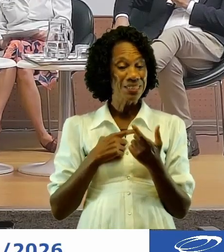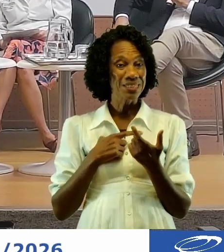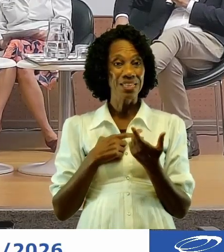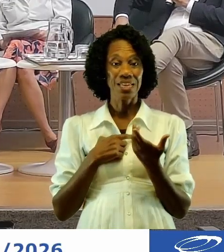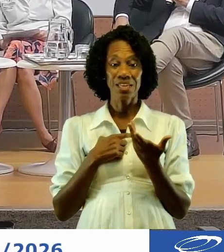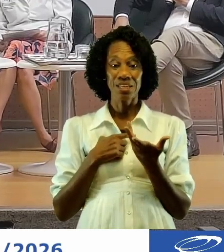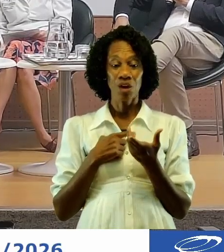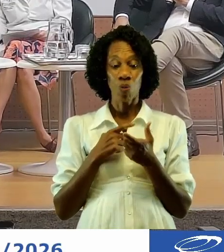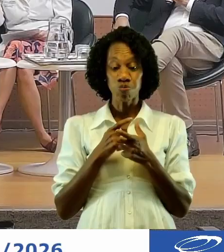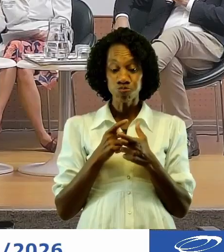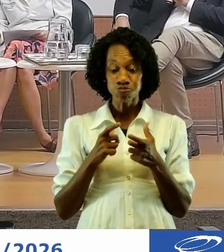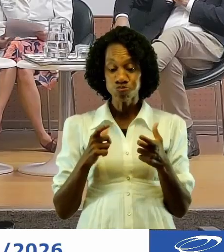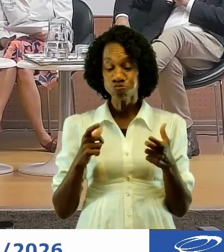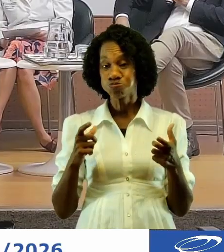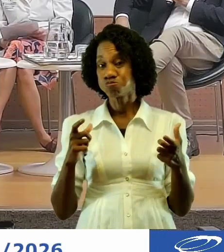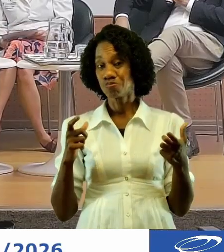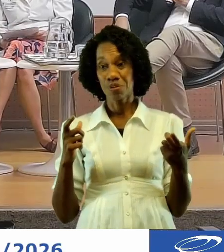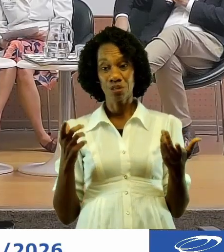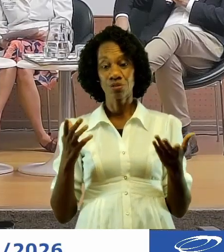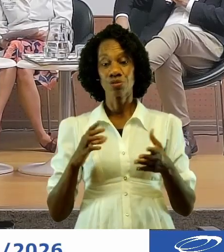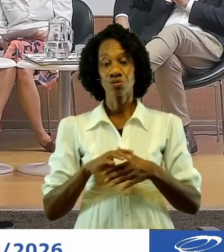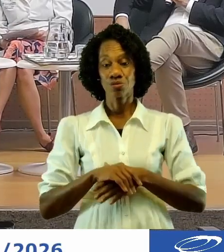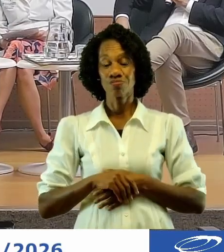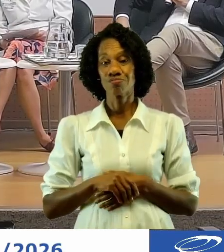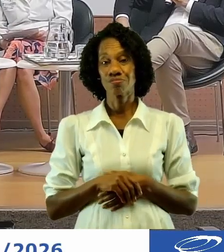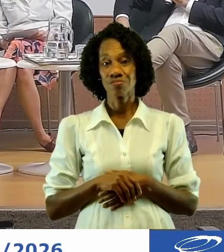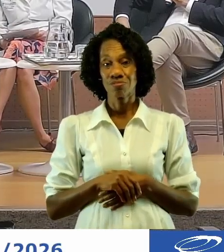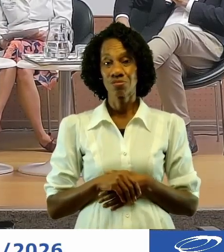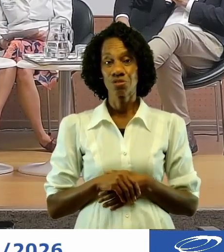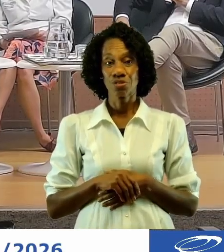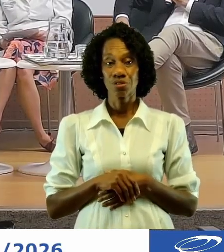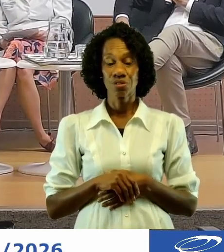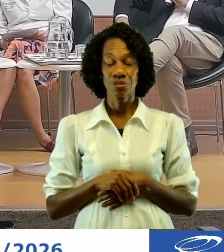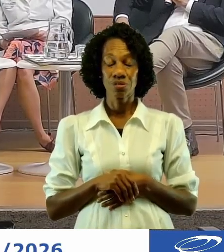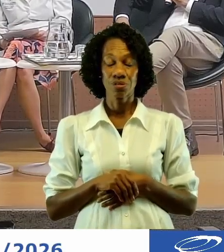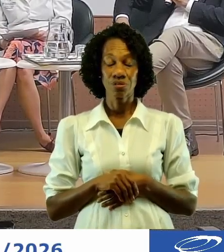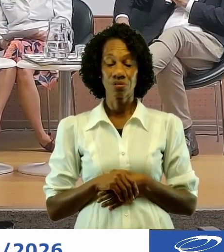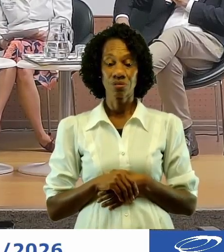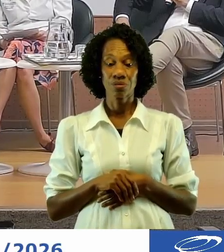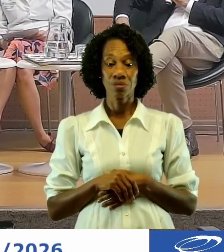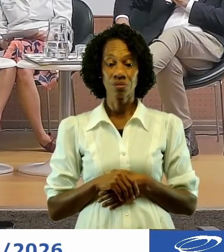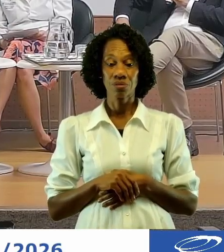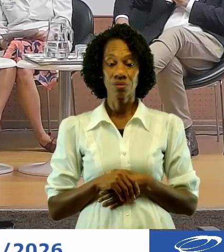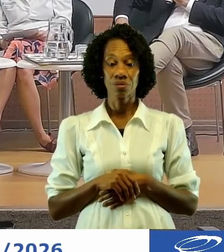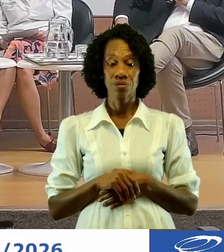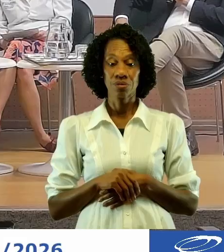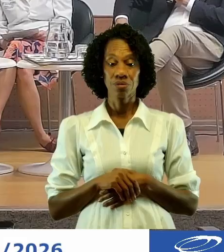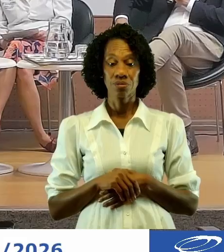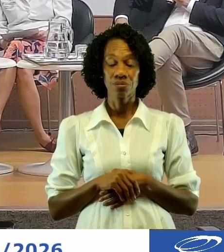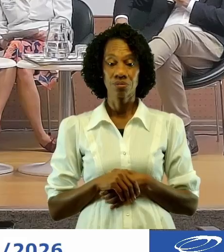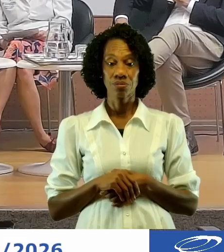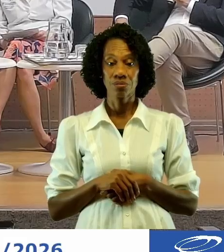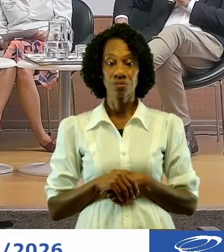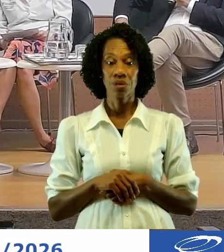mínimas. okay, and an increase in MIC in minimum inhibitory concentration. Então,